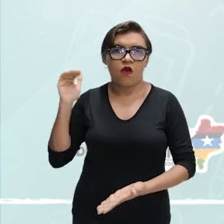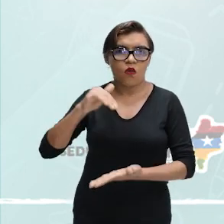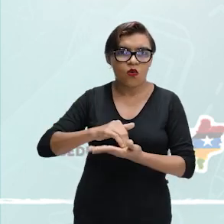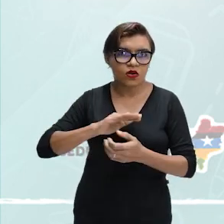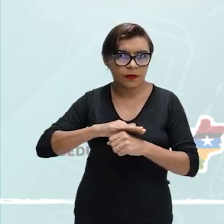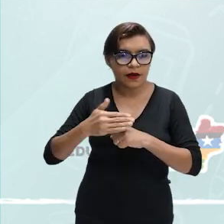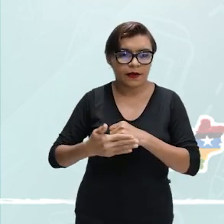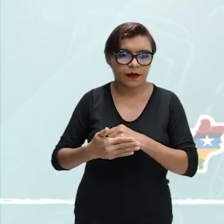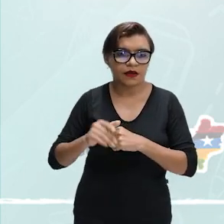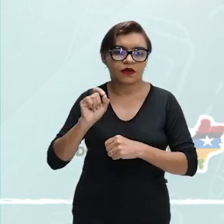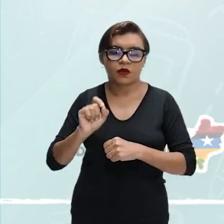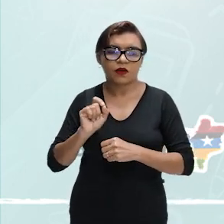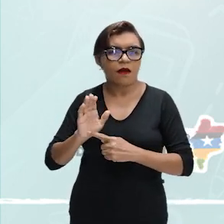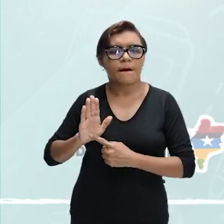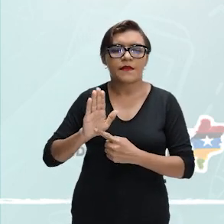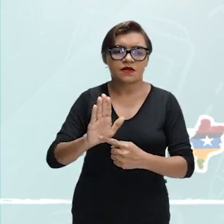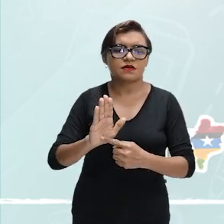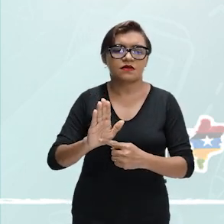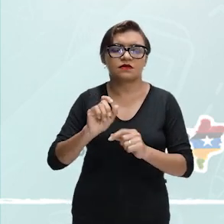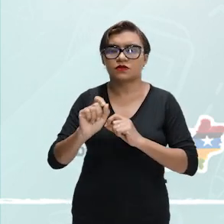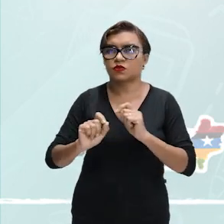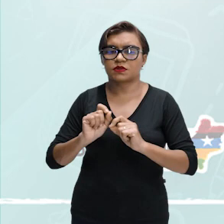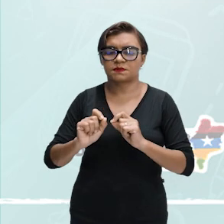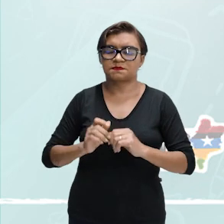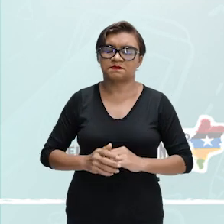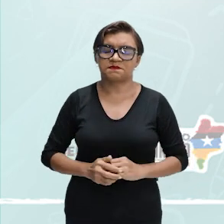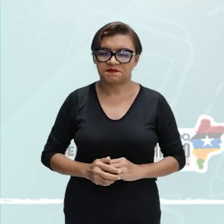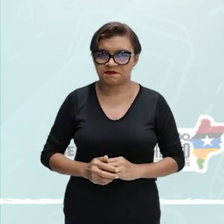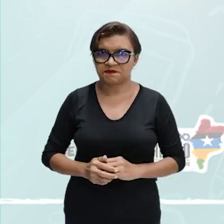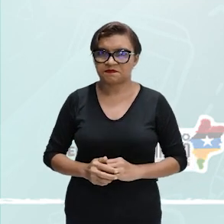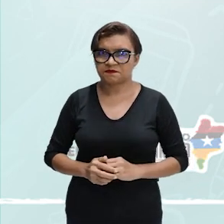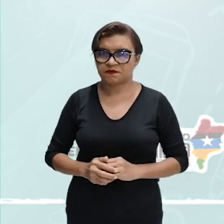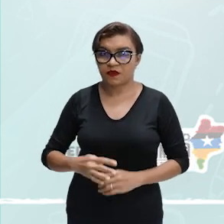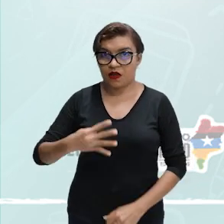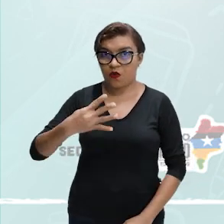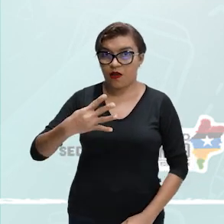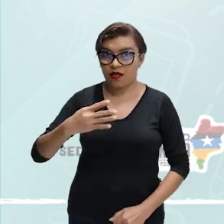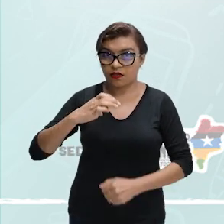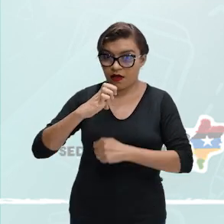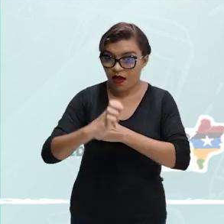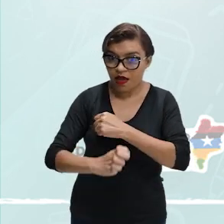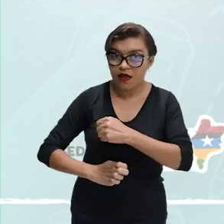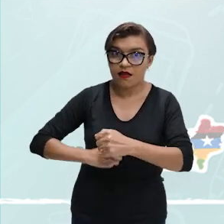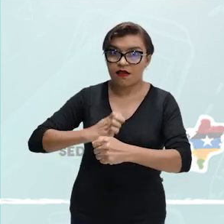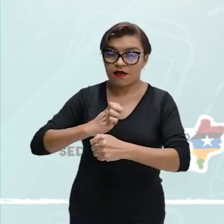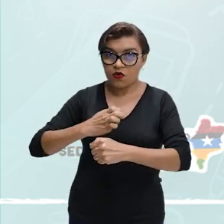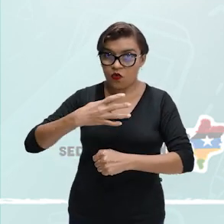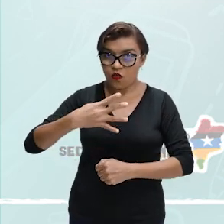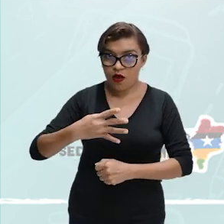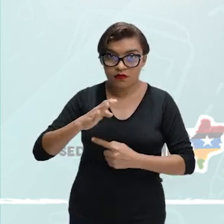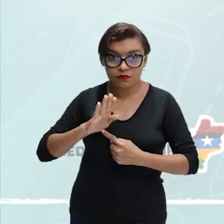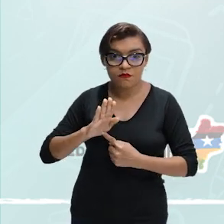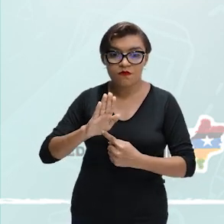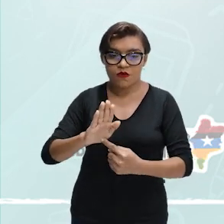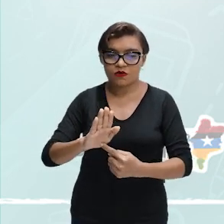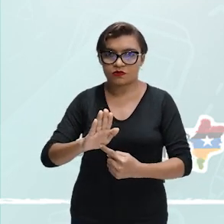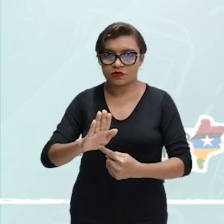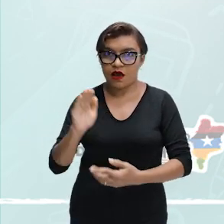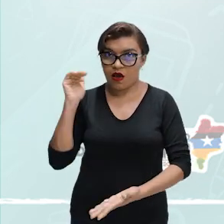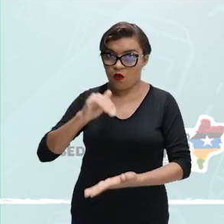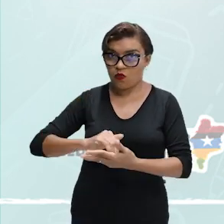de valência, ela vai apresentar, certo, 4 elétrons, certo, nessa última